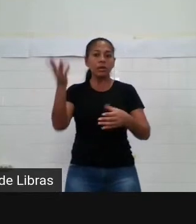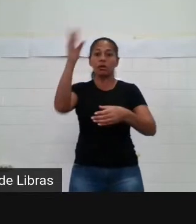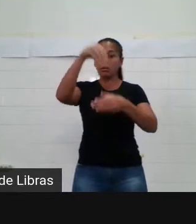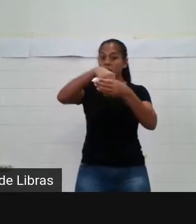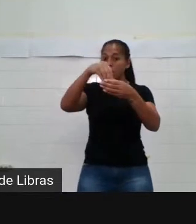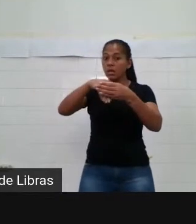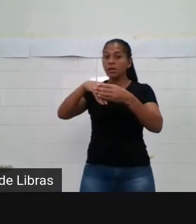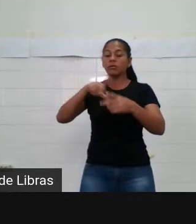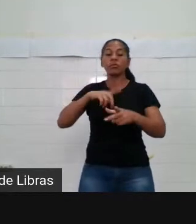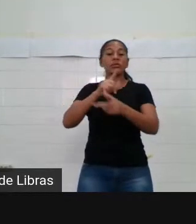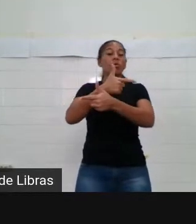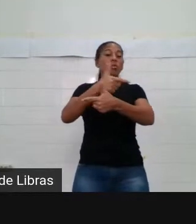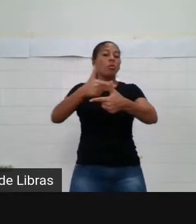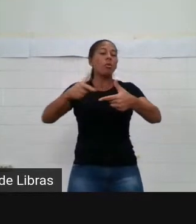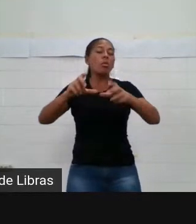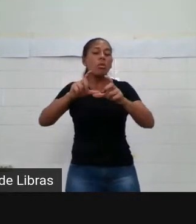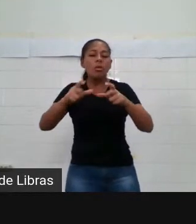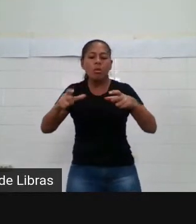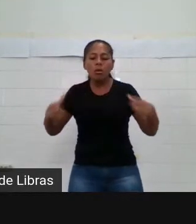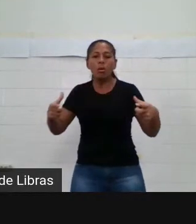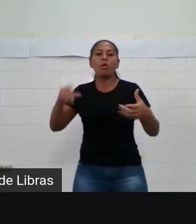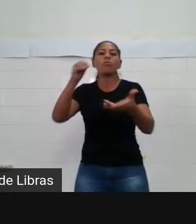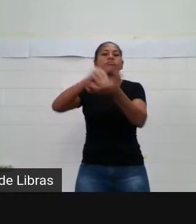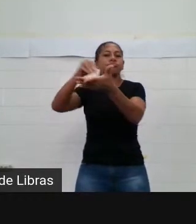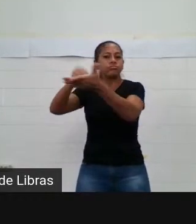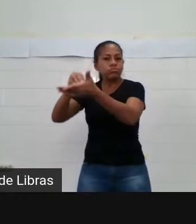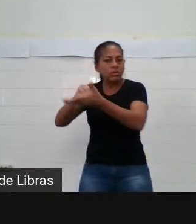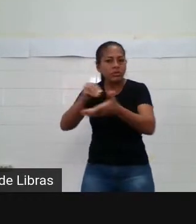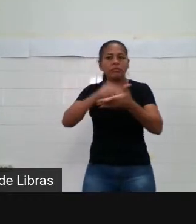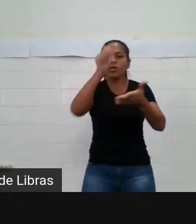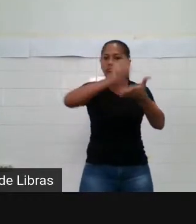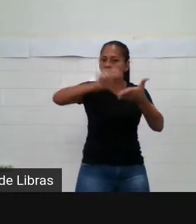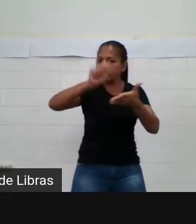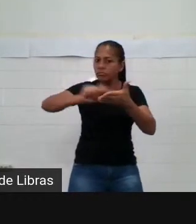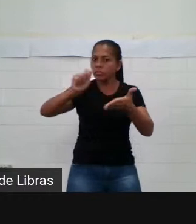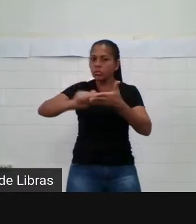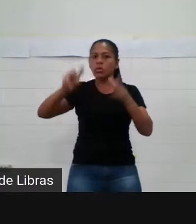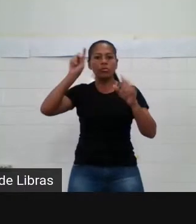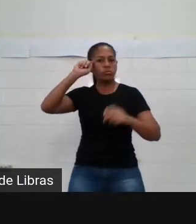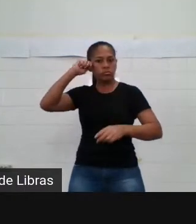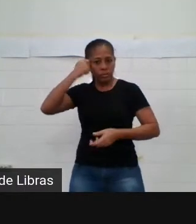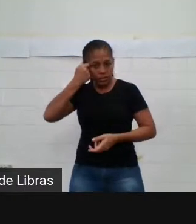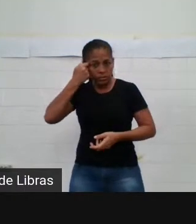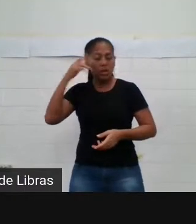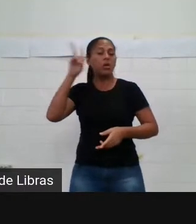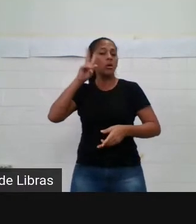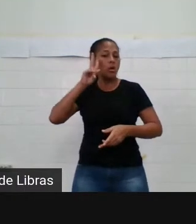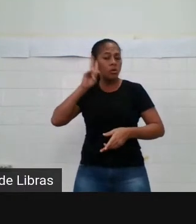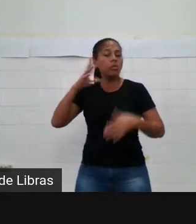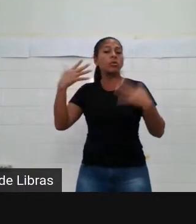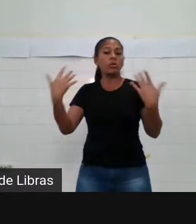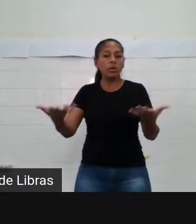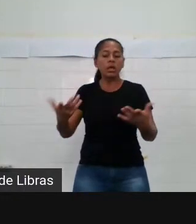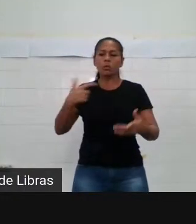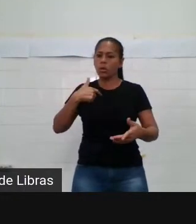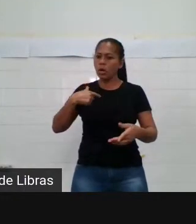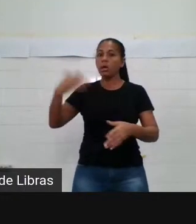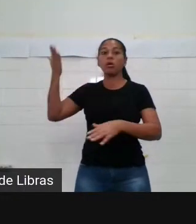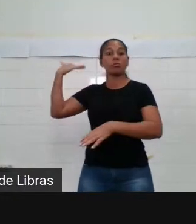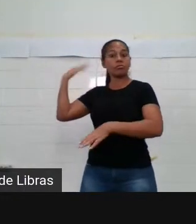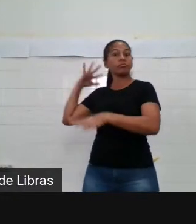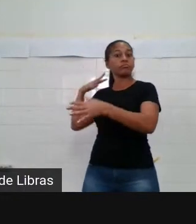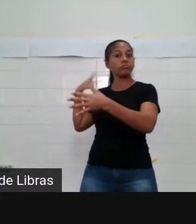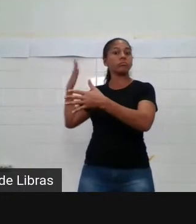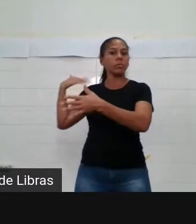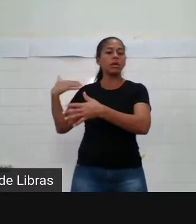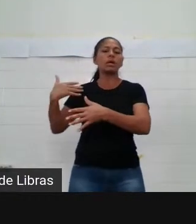uma enorme falta com os escritores afro-brasileiros. Eu me lembro muito bem, sendo aluna da graduação na